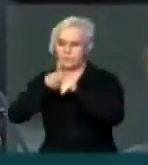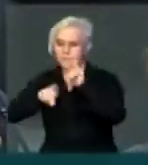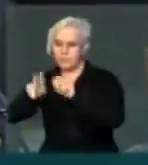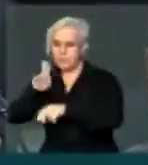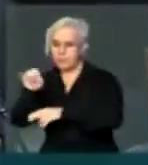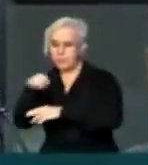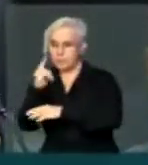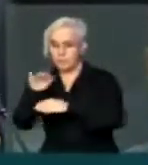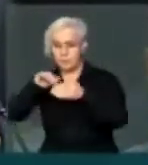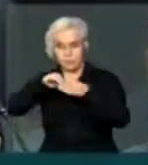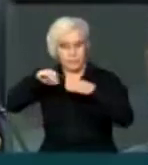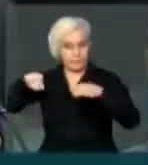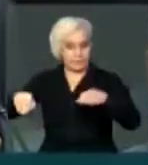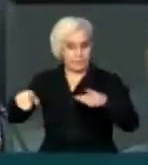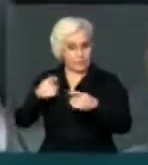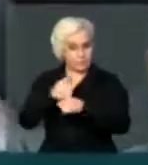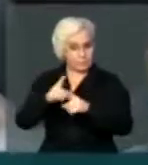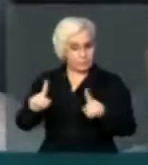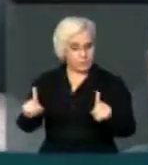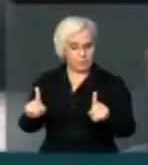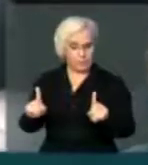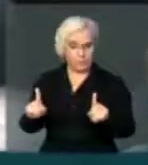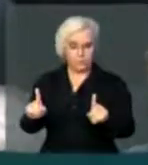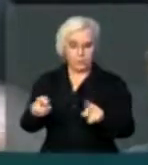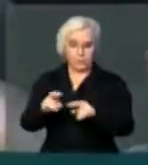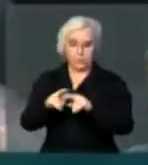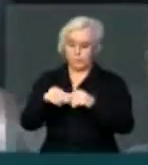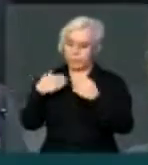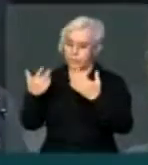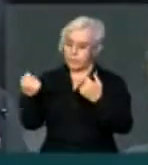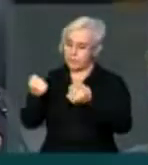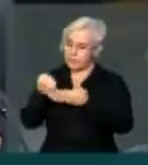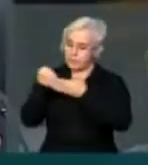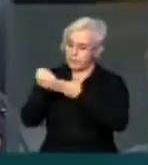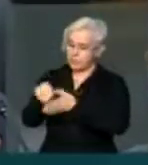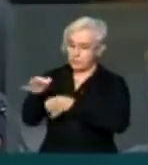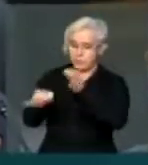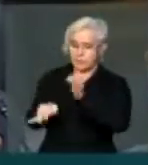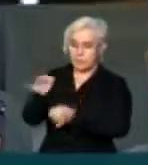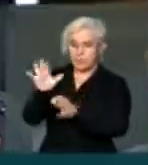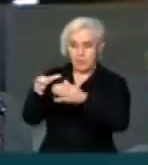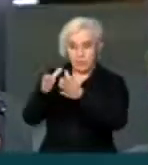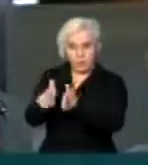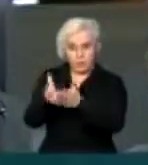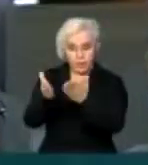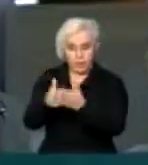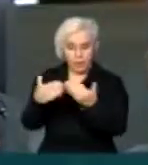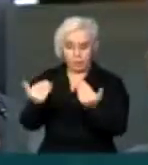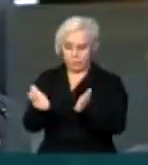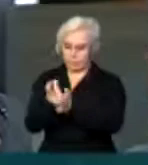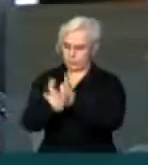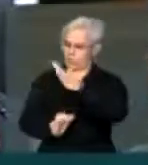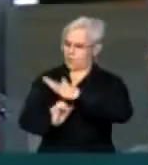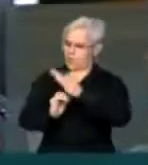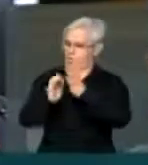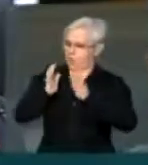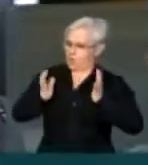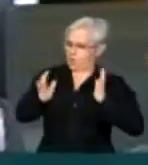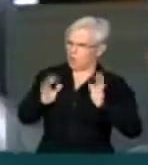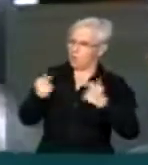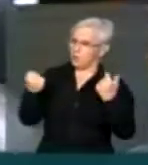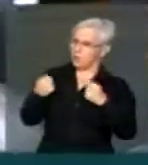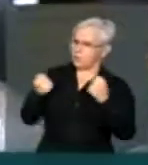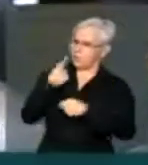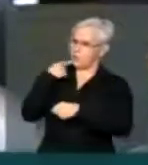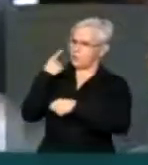União. Exatamente aqueles que precisam de assistência jurídica são os mais pobres. Não são os empreiteiros do